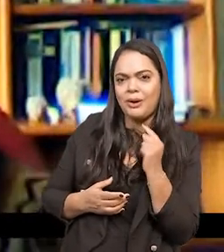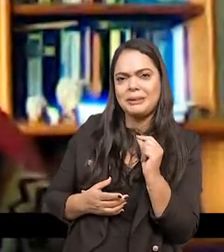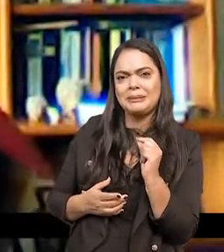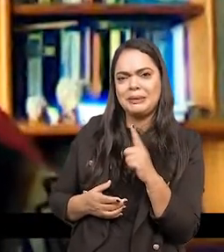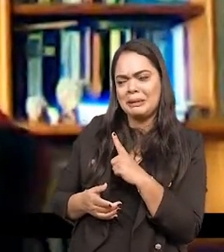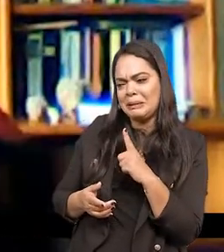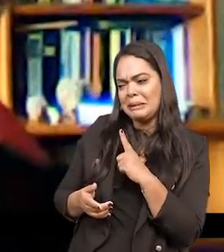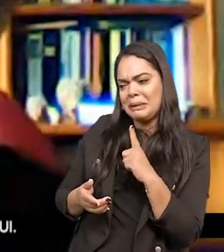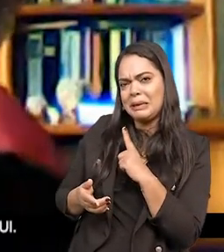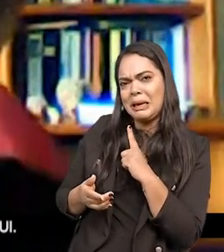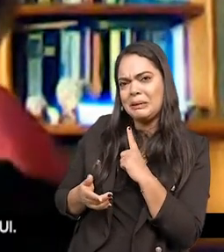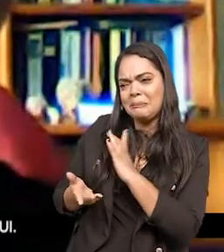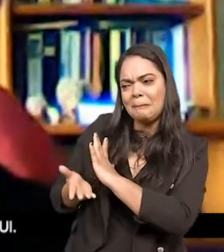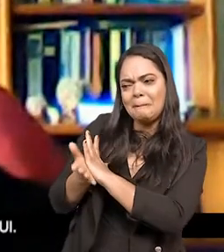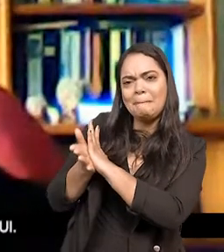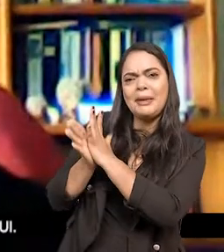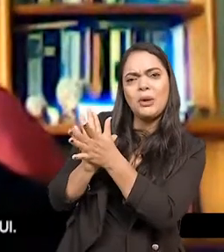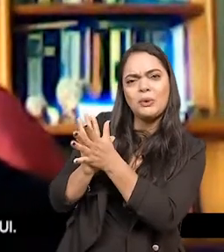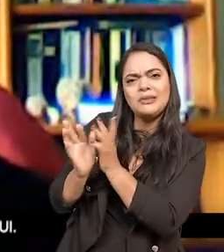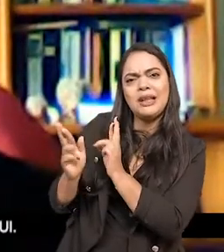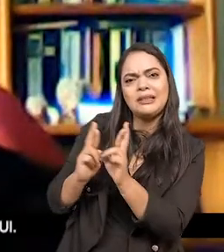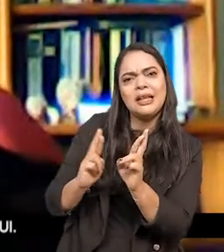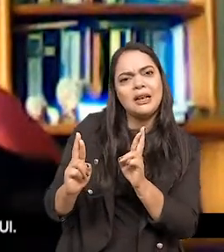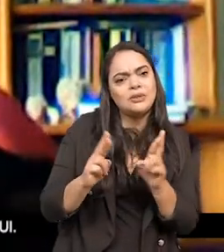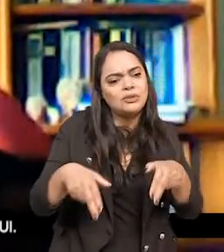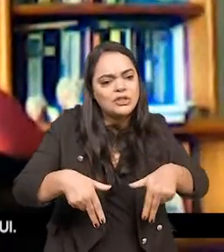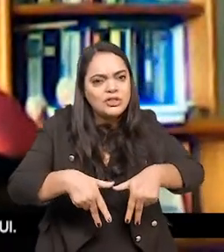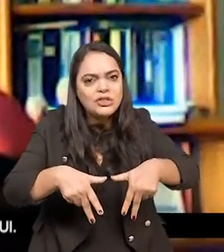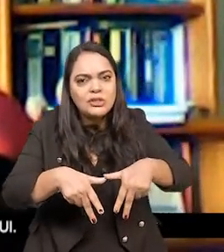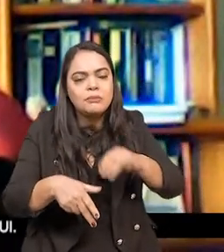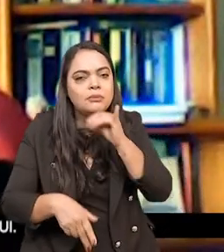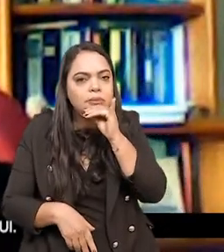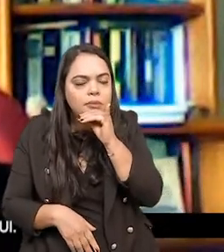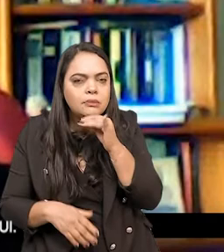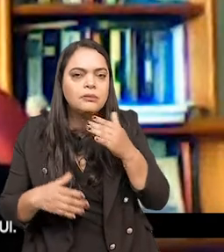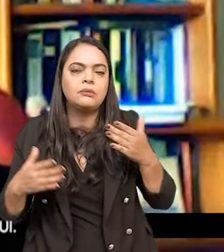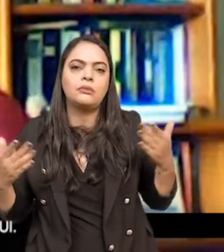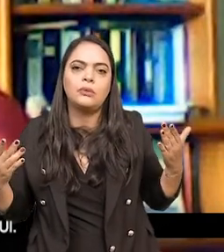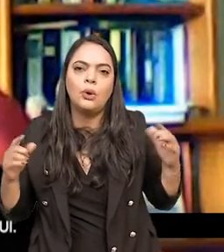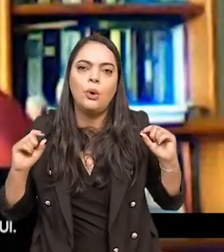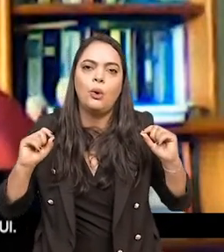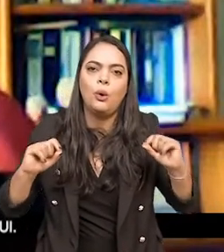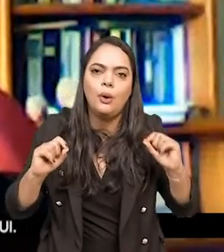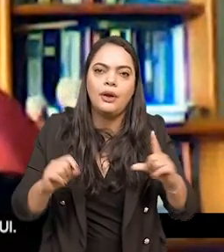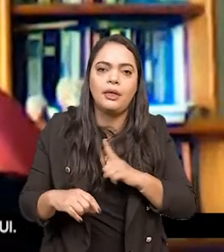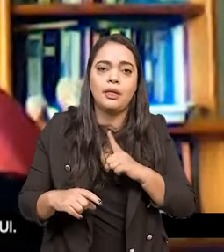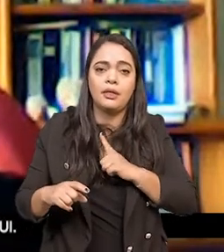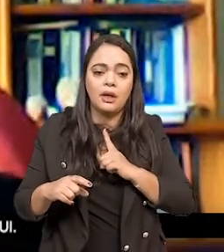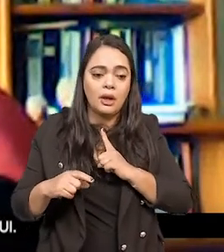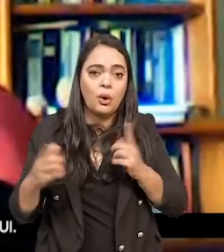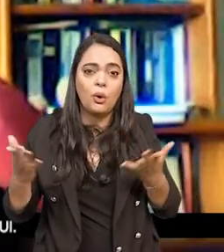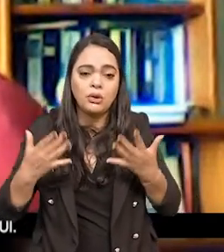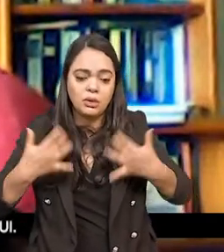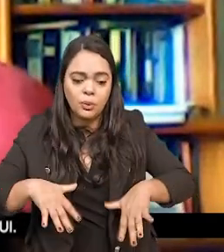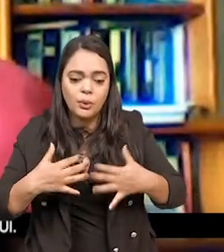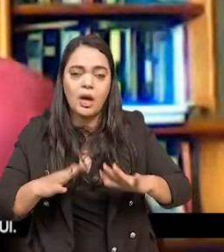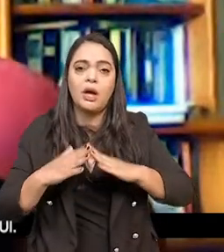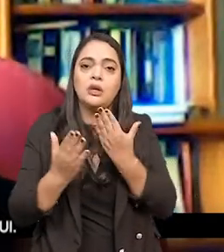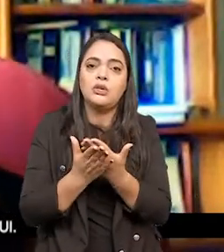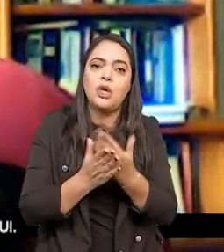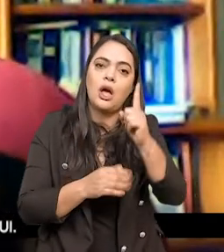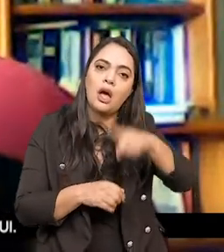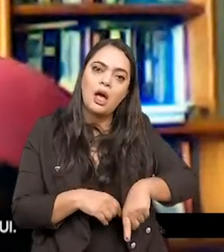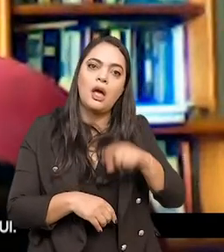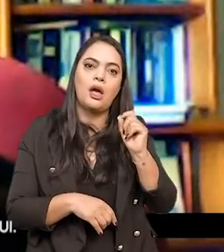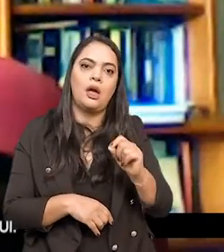preconceitos nas relações de gênero. Então, por exemplo, uma coisa que está batendo nas escolas hoje são